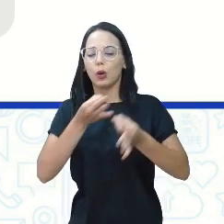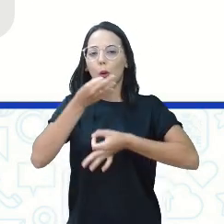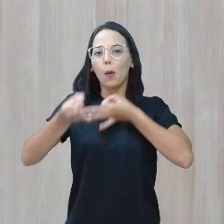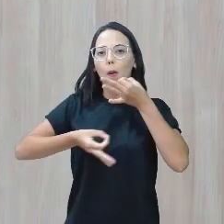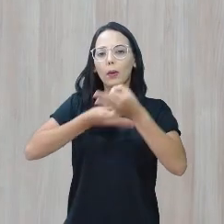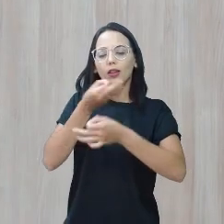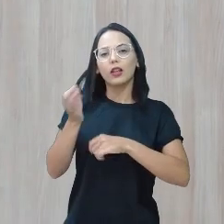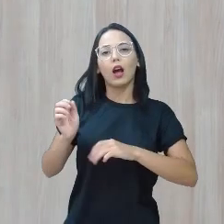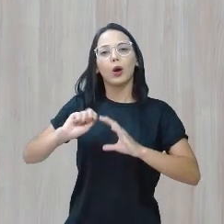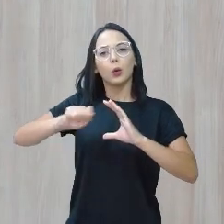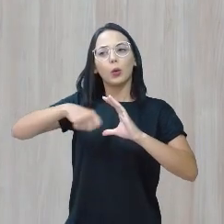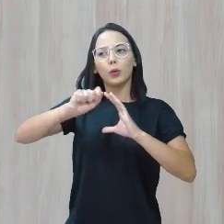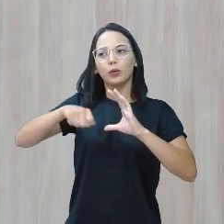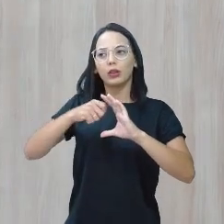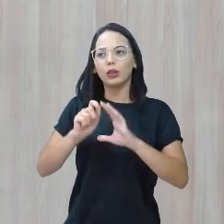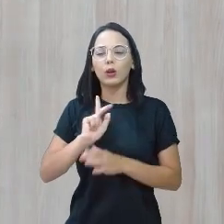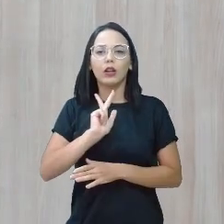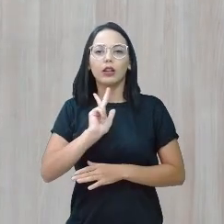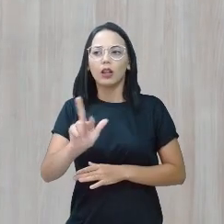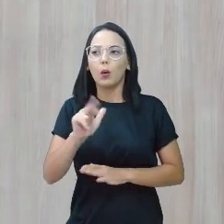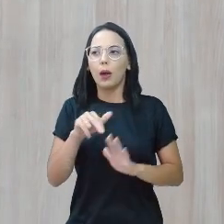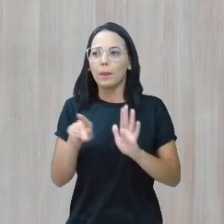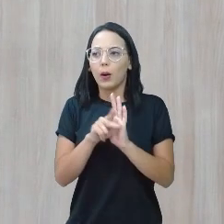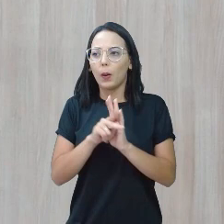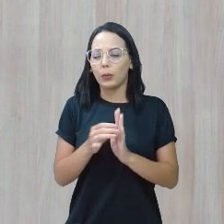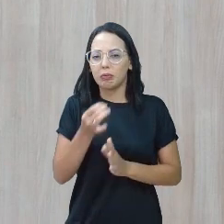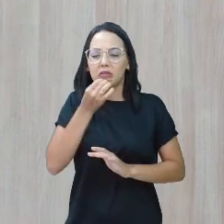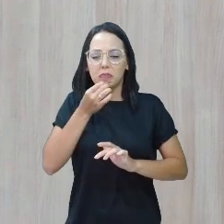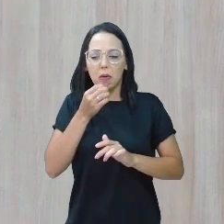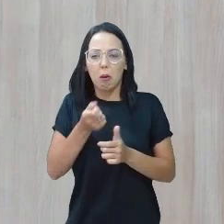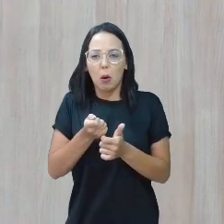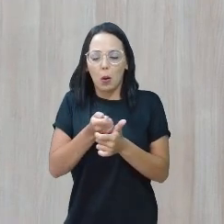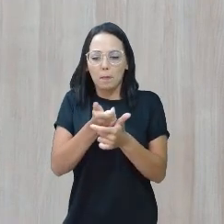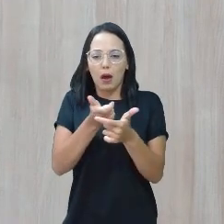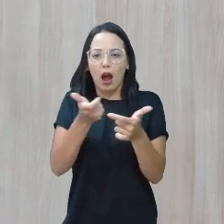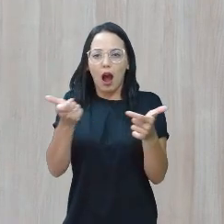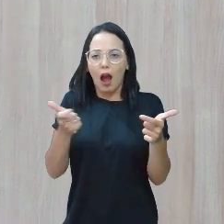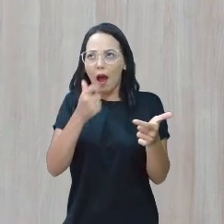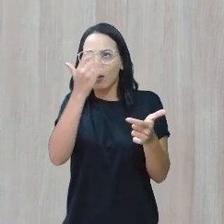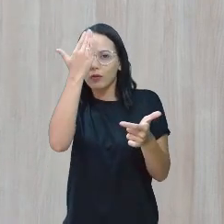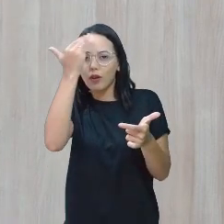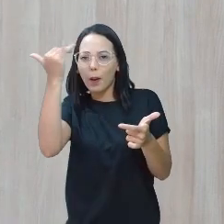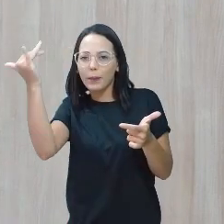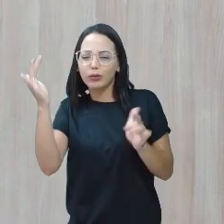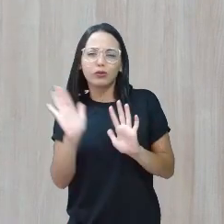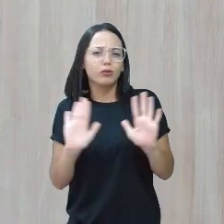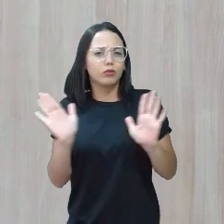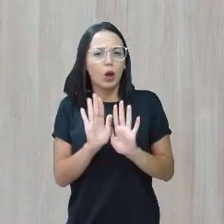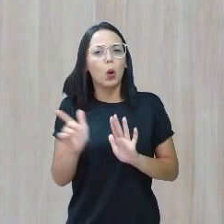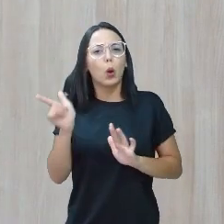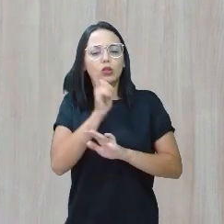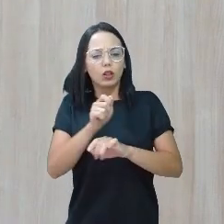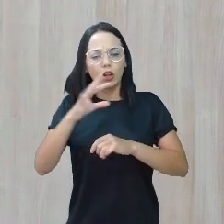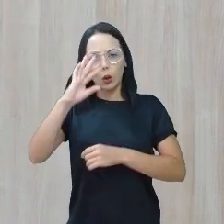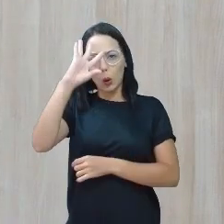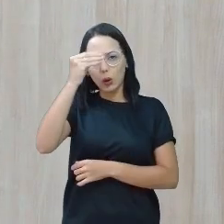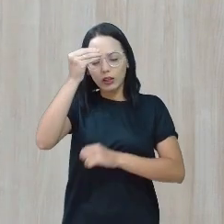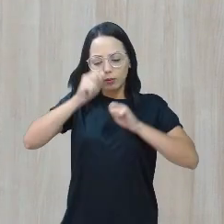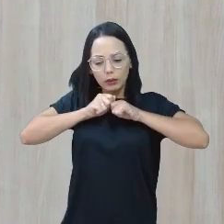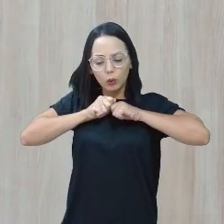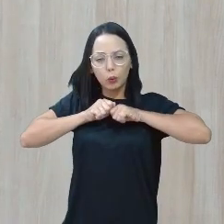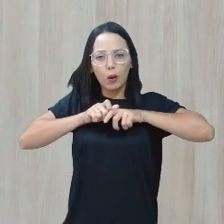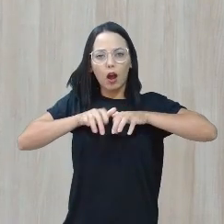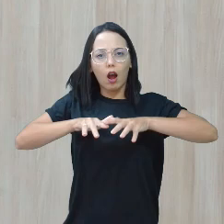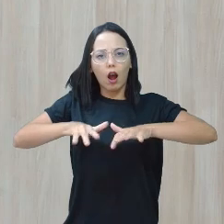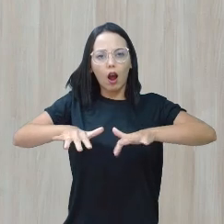Não é nem para a gente conseguir a quantidade de gente no sentido de fama, não é isso. É para que a gente consiga atingir de fato e transmitir conhecimento.